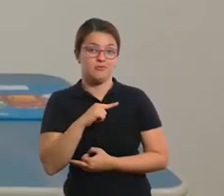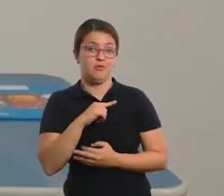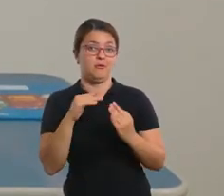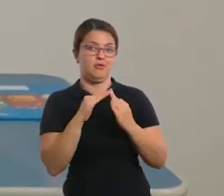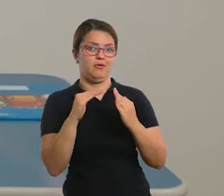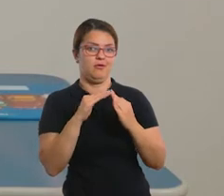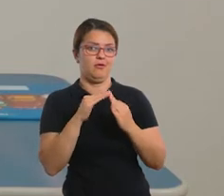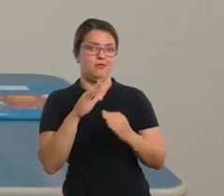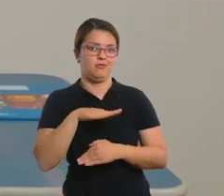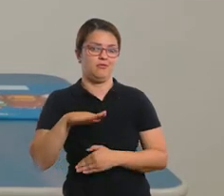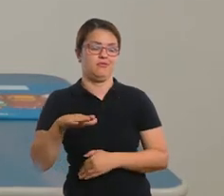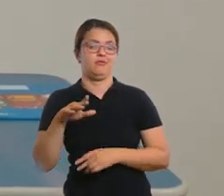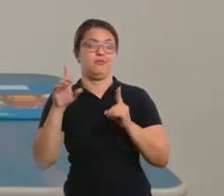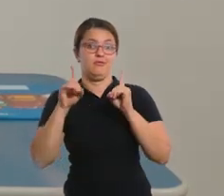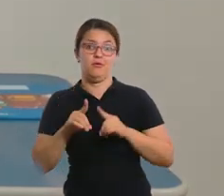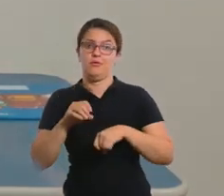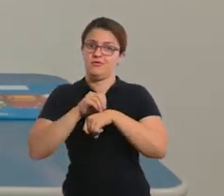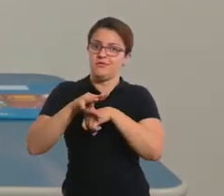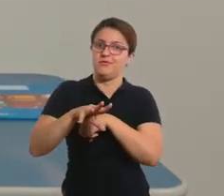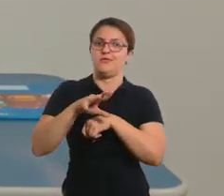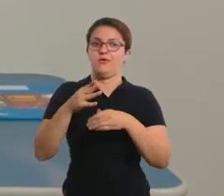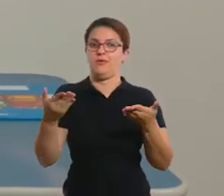nas diquinhas que eu vou dar agora.